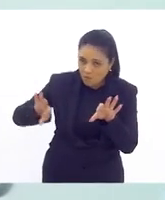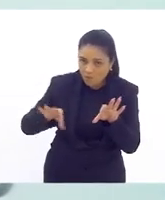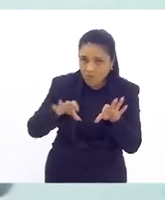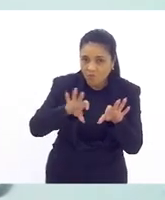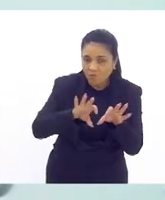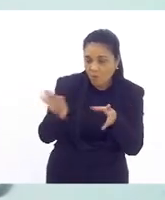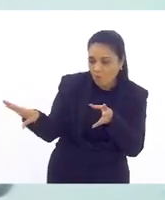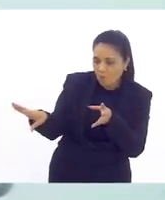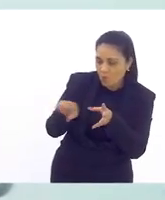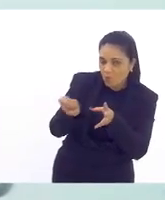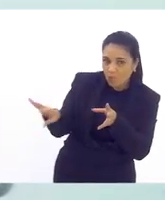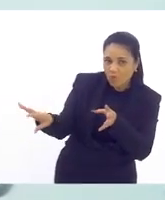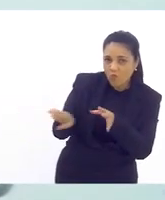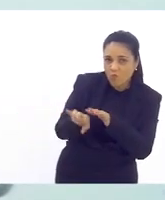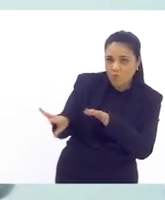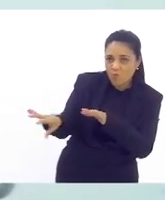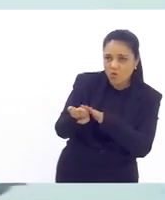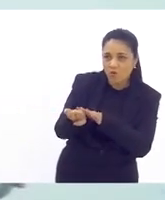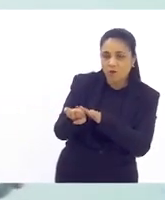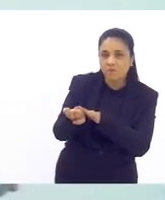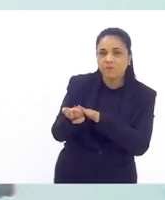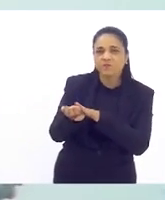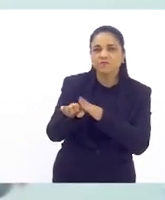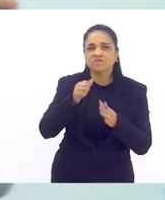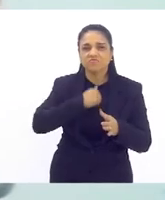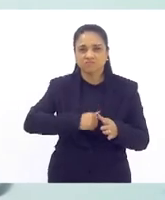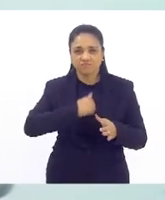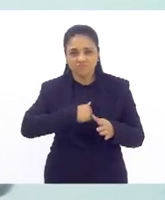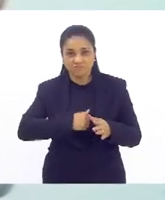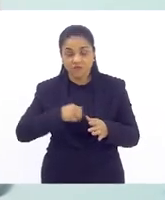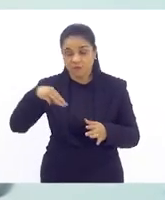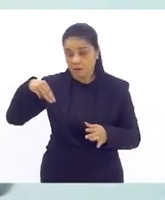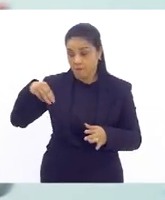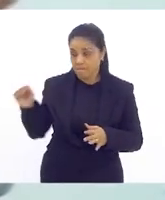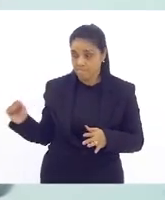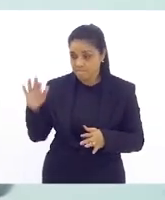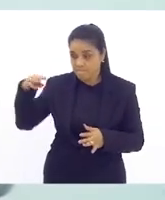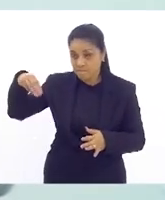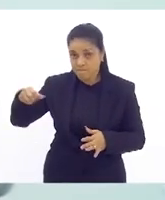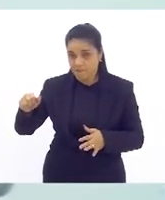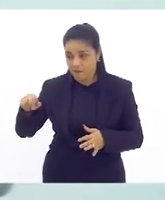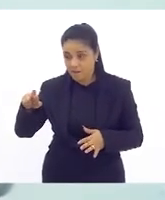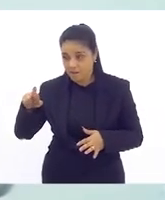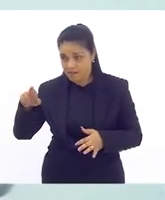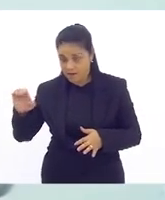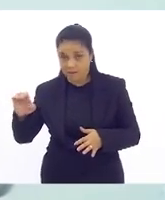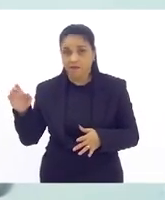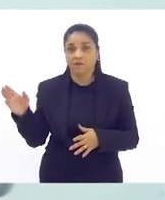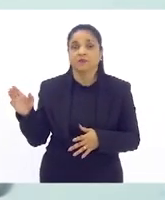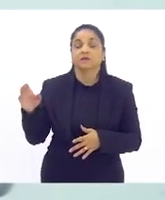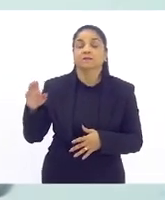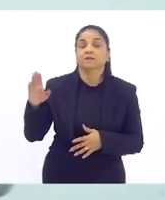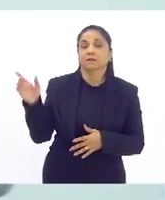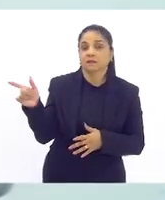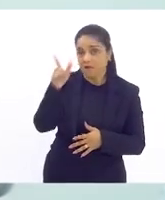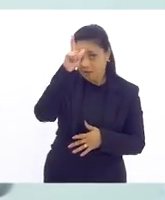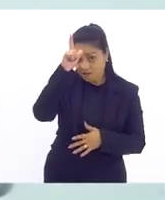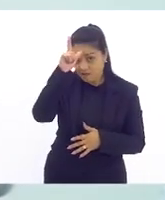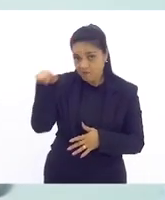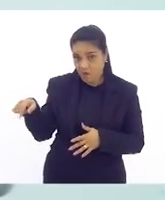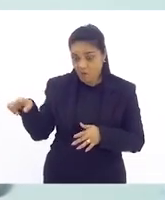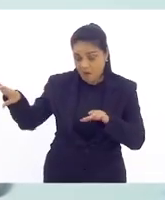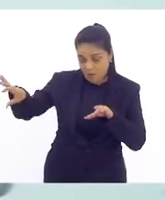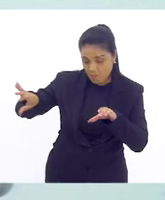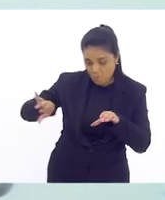o esgoto Maré e da Maré e do Alemão para a alegria que seria